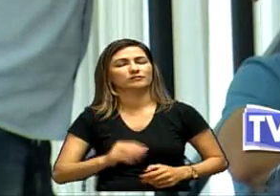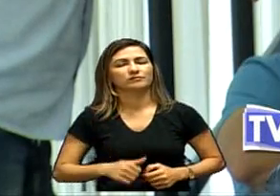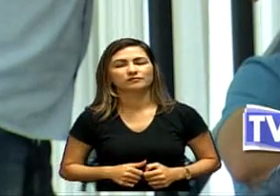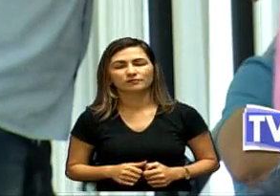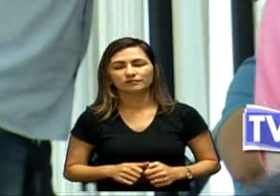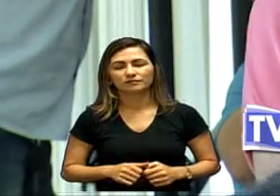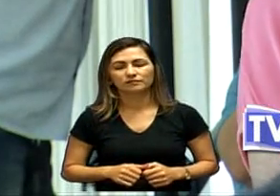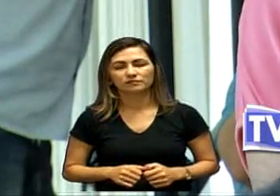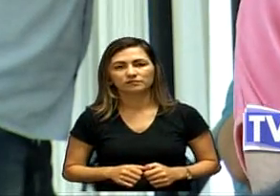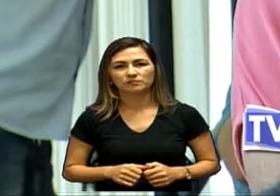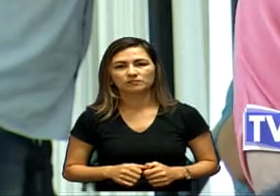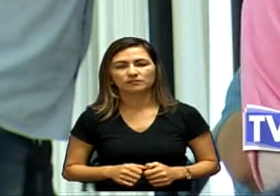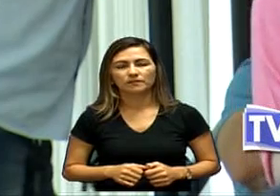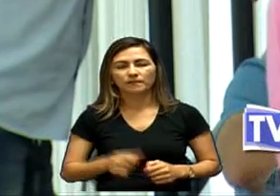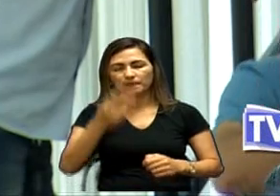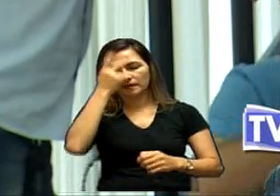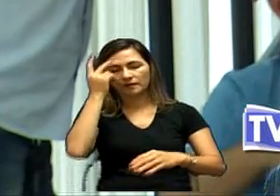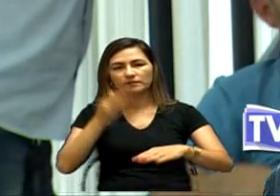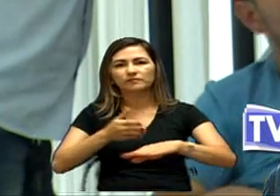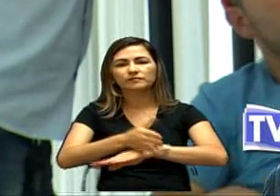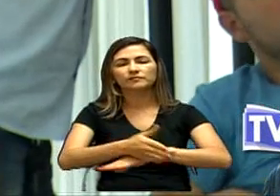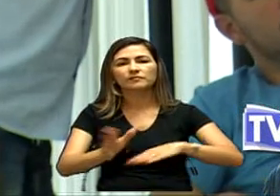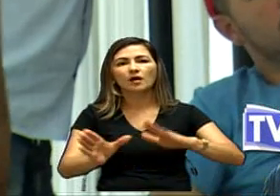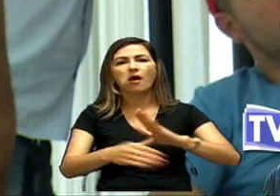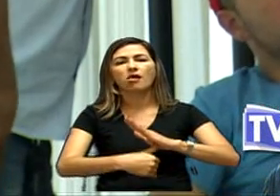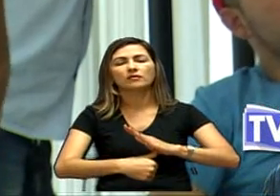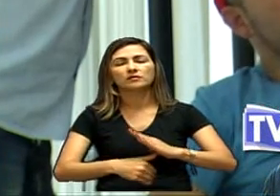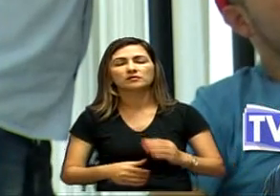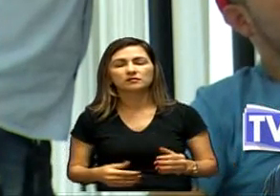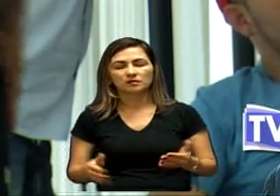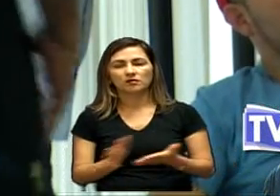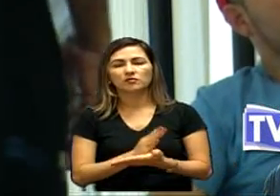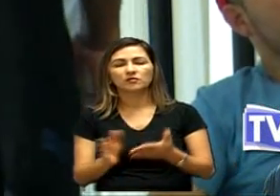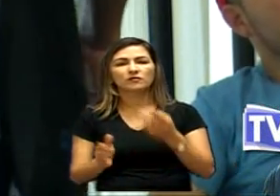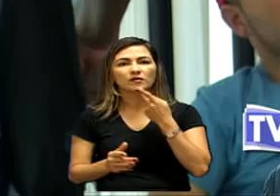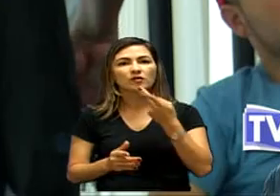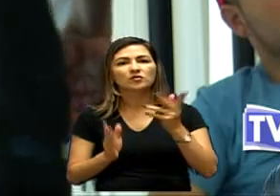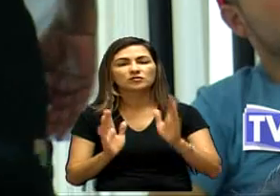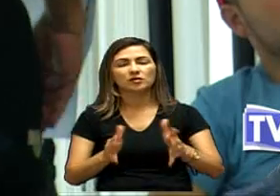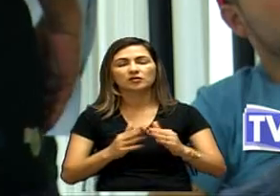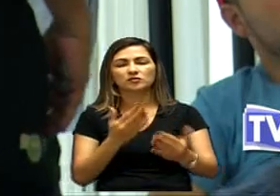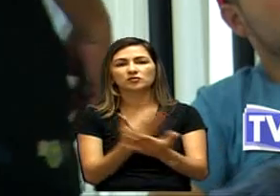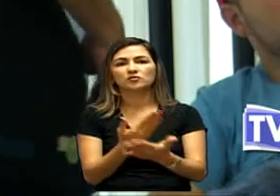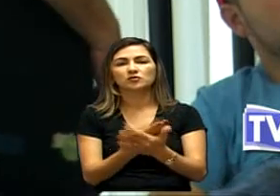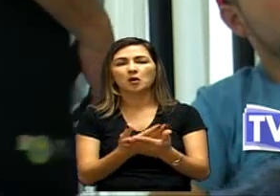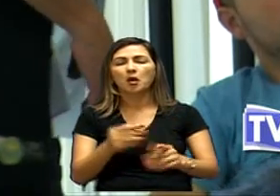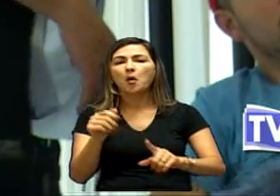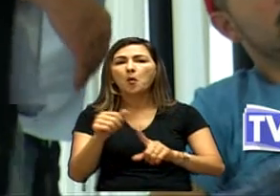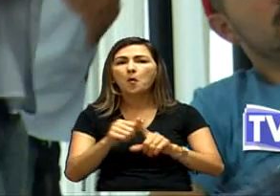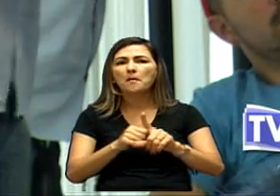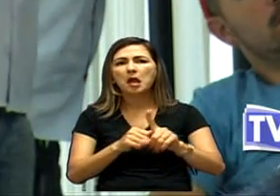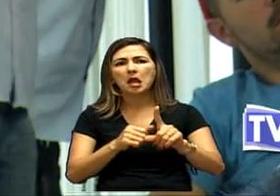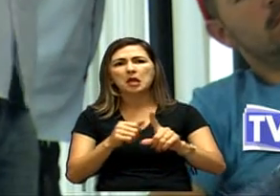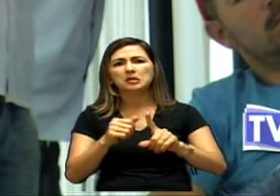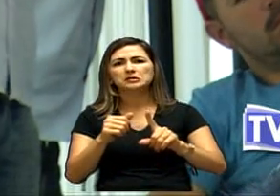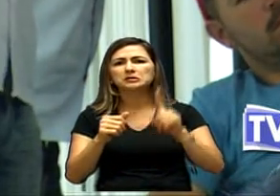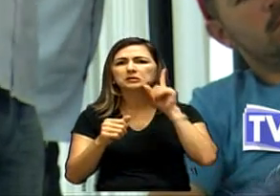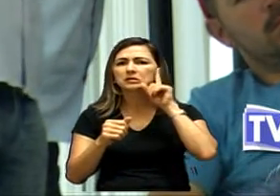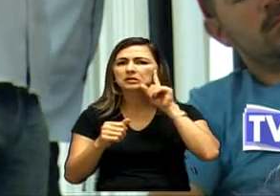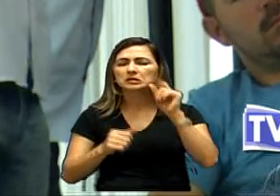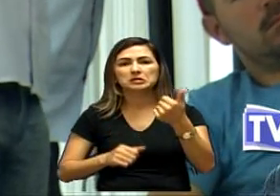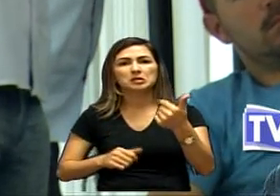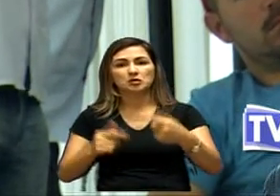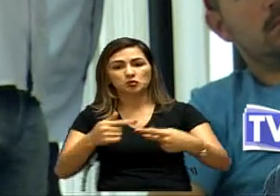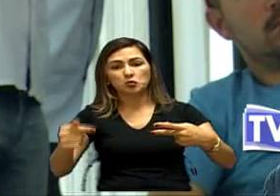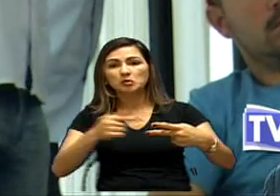assalto, de tirar fios. Tivemos escolas, como já foi falado, ficaram mais de 10, 15, um mês sem energia. E daí